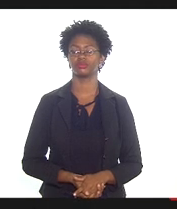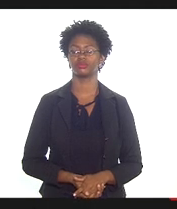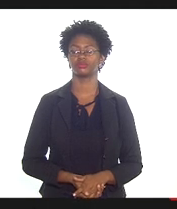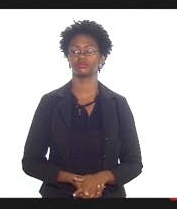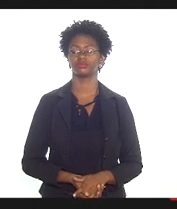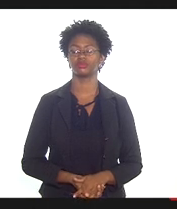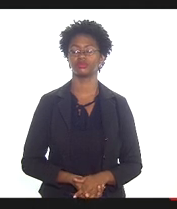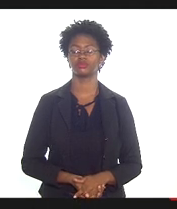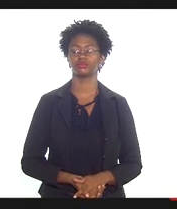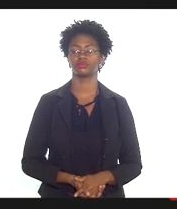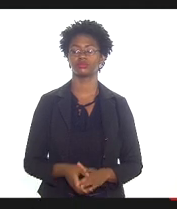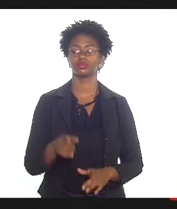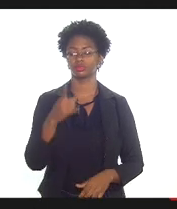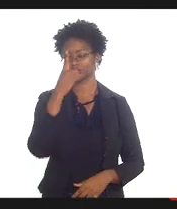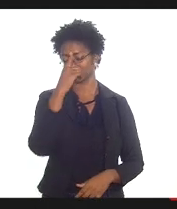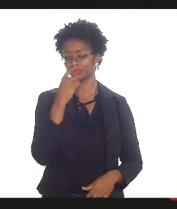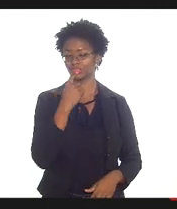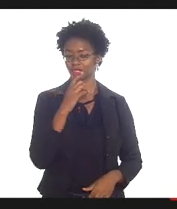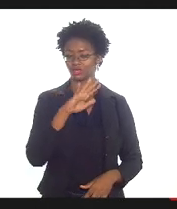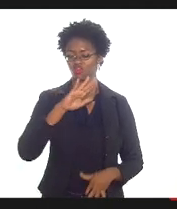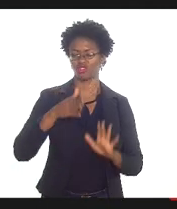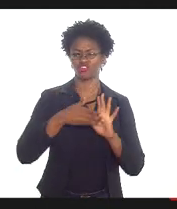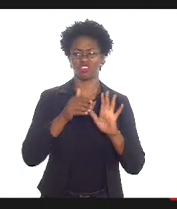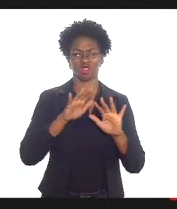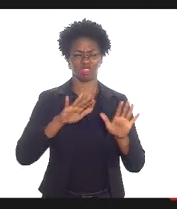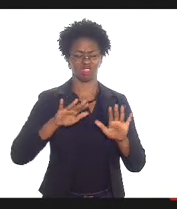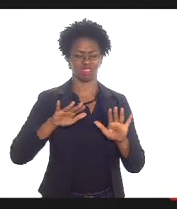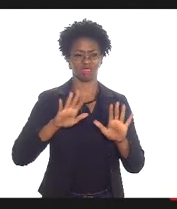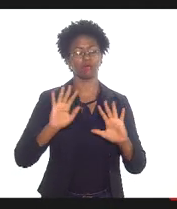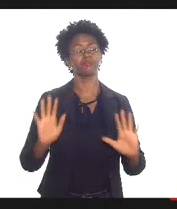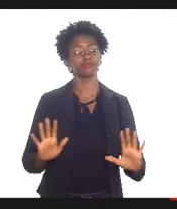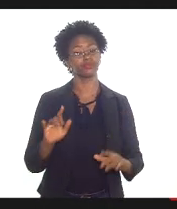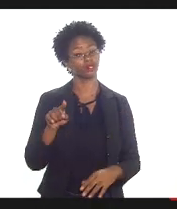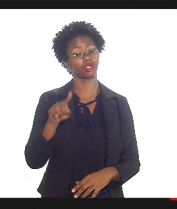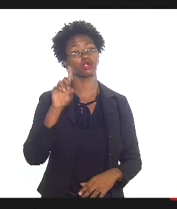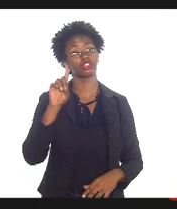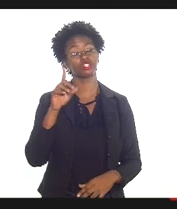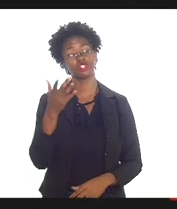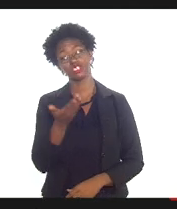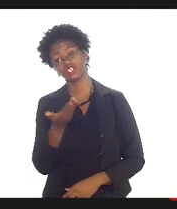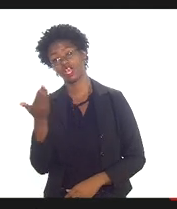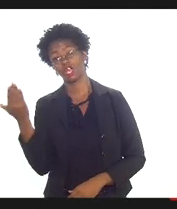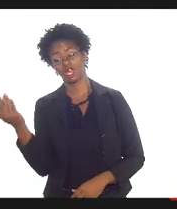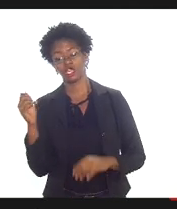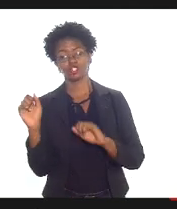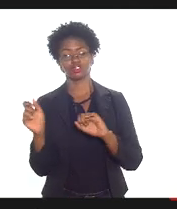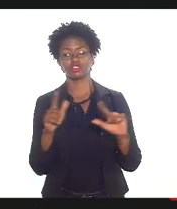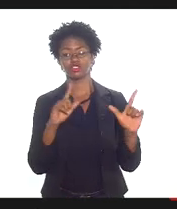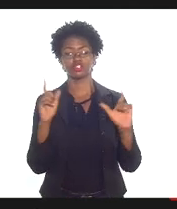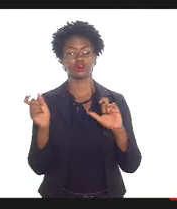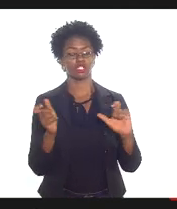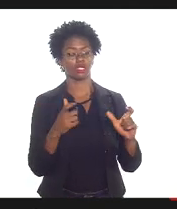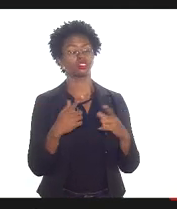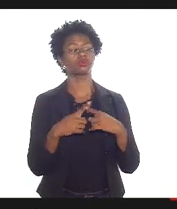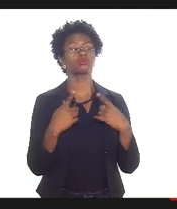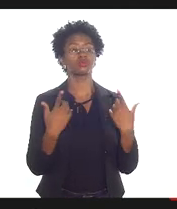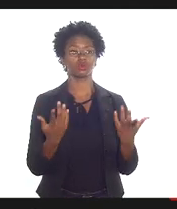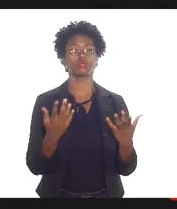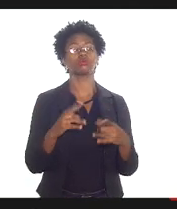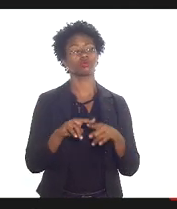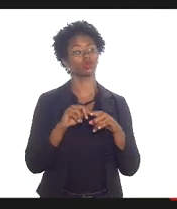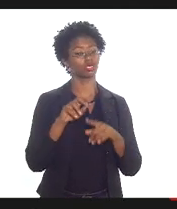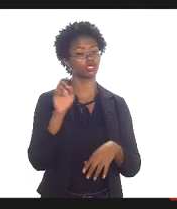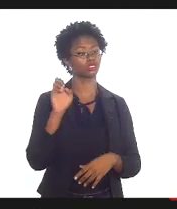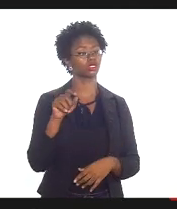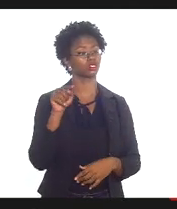essa figura, vou tirar isso aqui daqui, essa figura do lado direito do slide, porque ele é